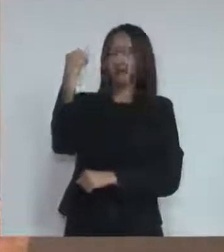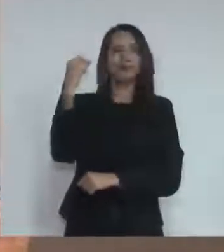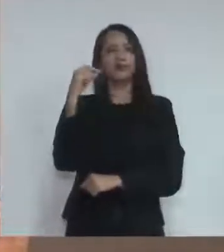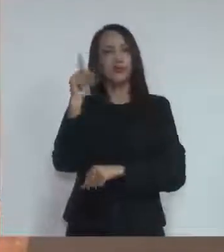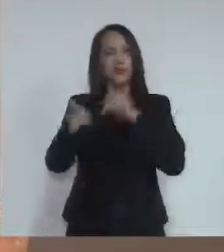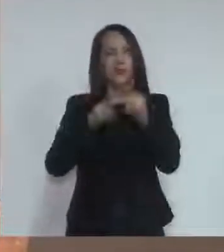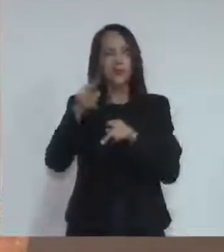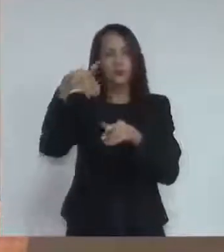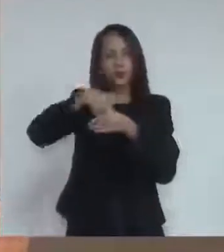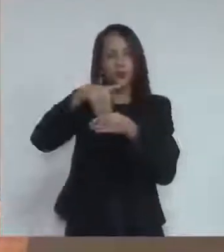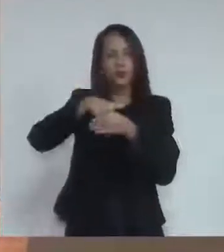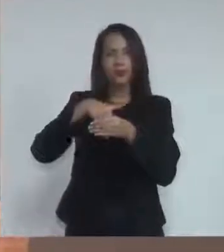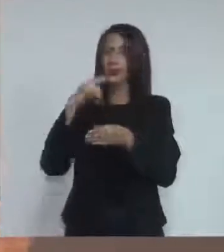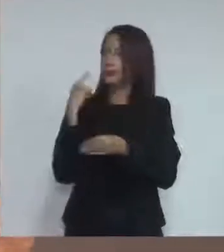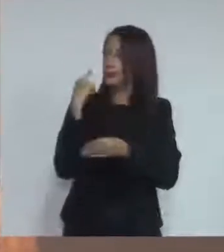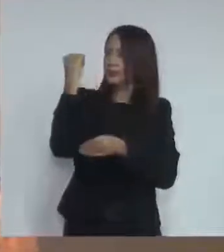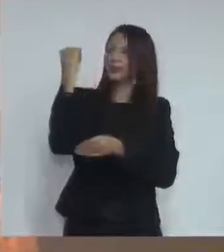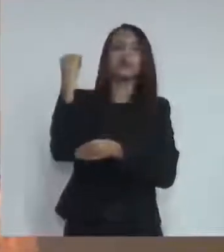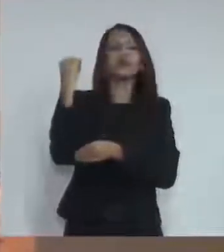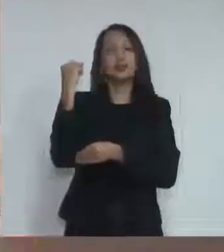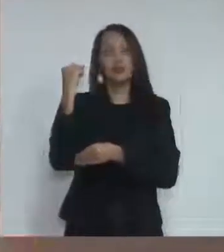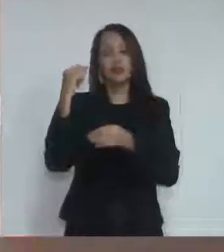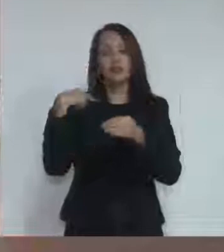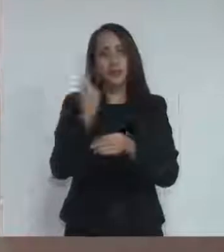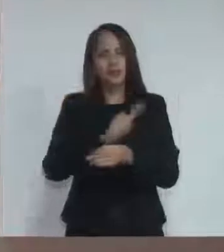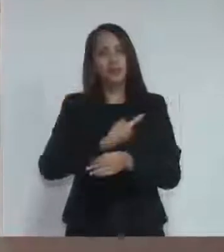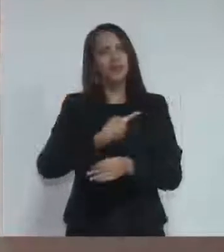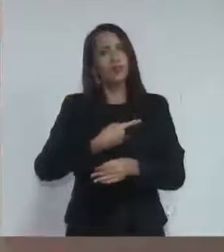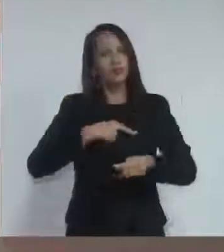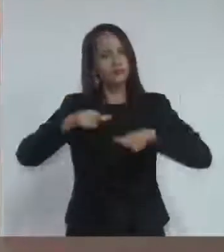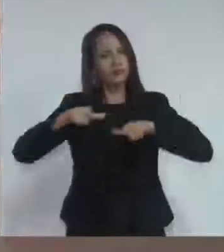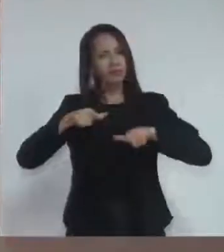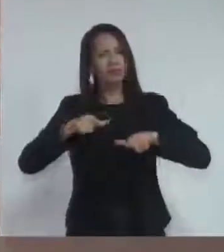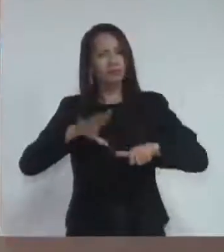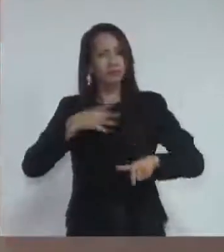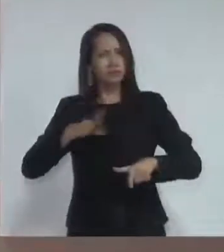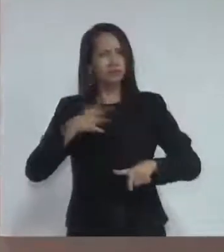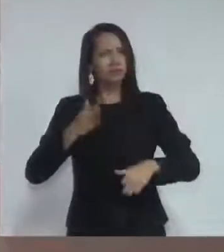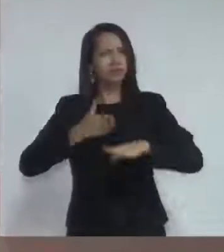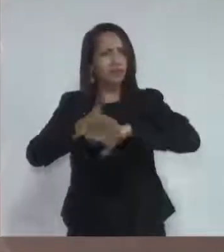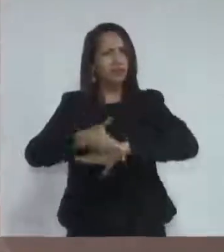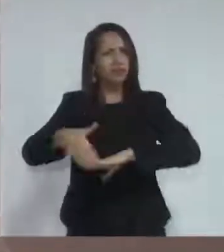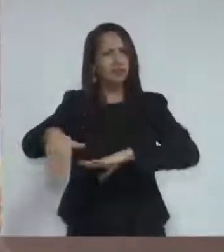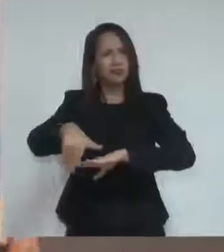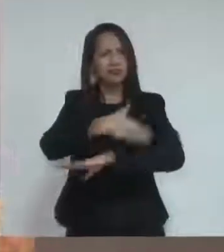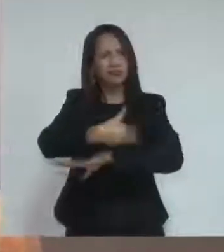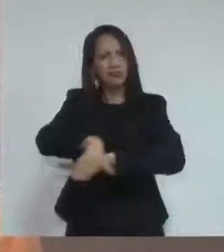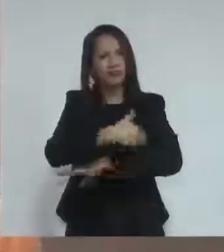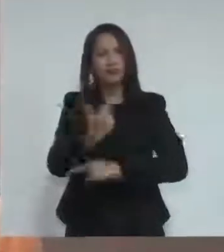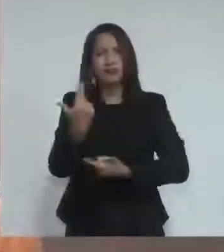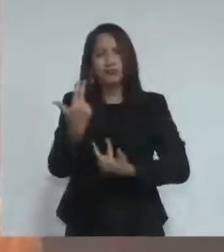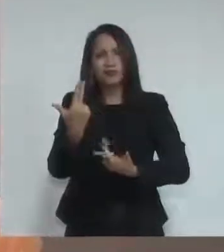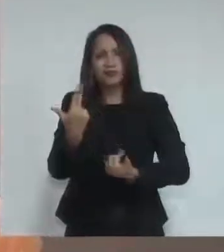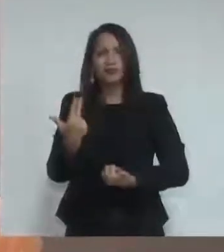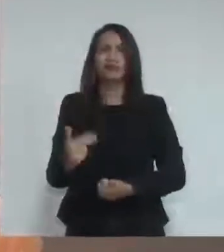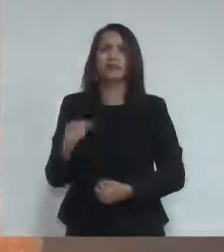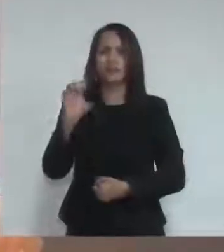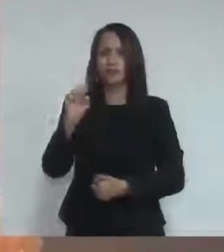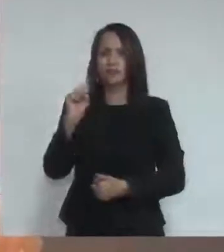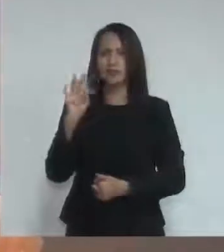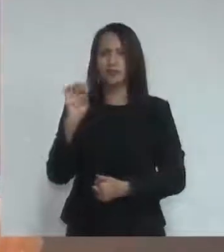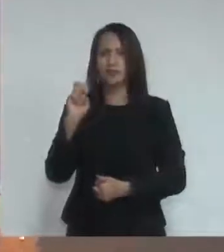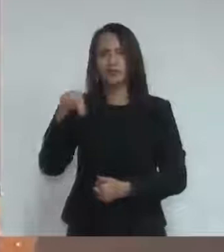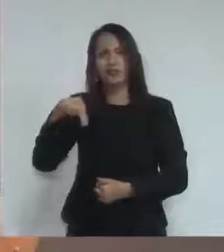povo. Qual que é a nossa dignidade? A gente tem coragem de sair na rua e ser o Estevão que vai ser apedrejado? Ou nós